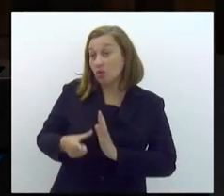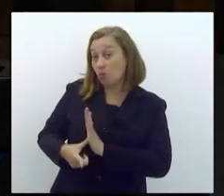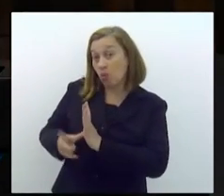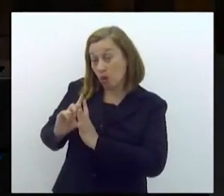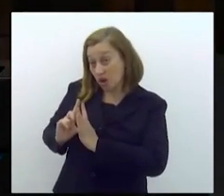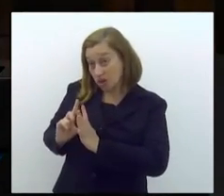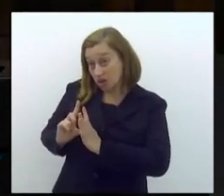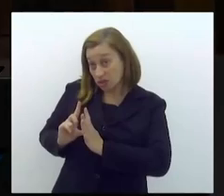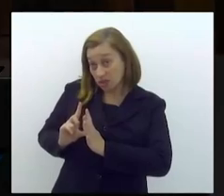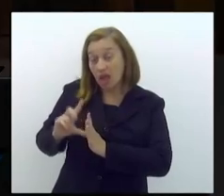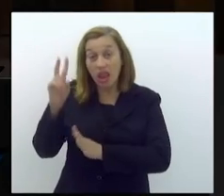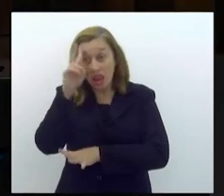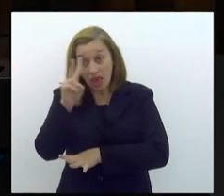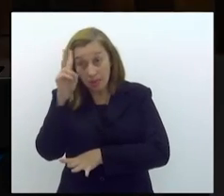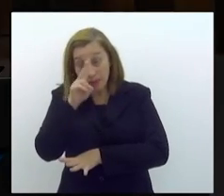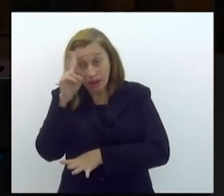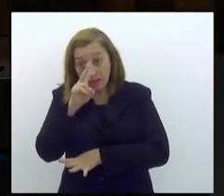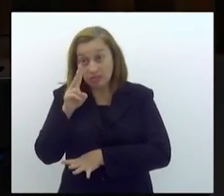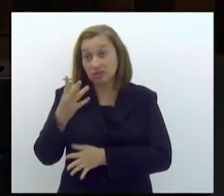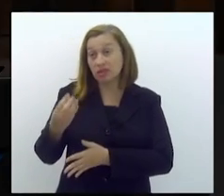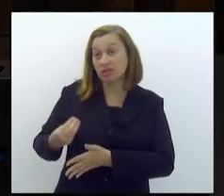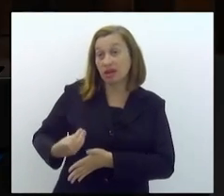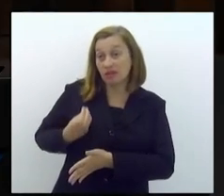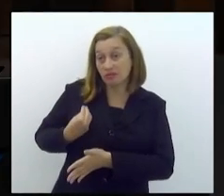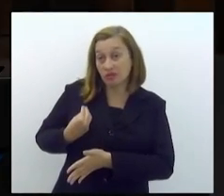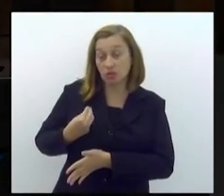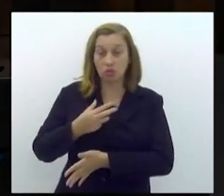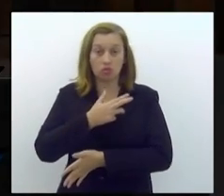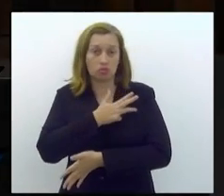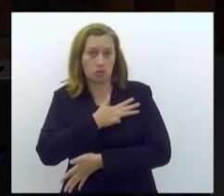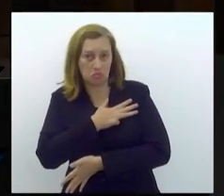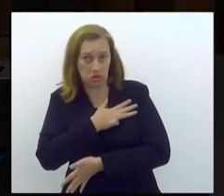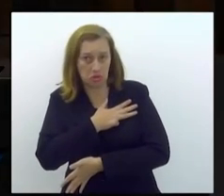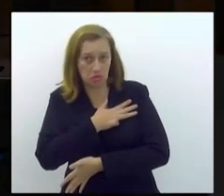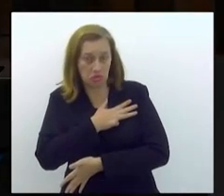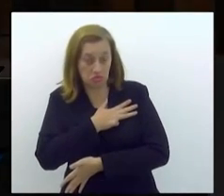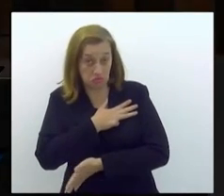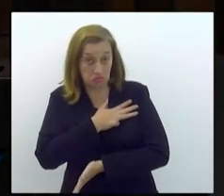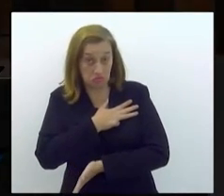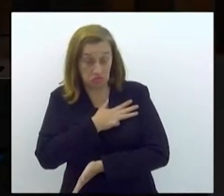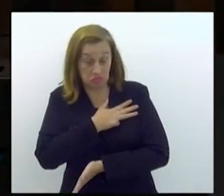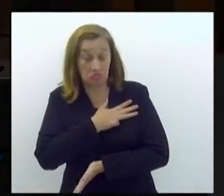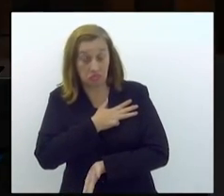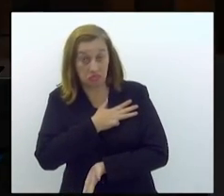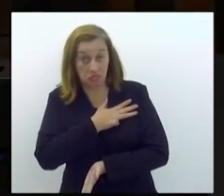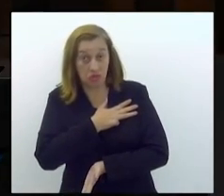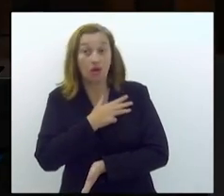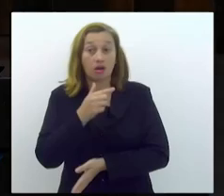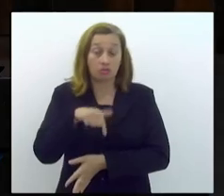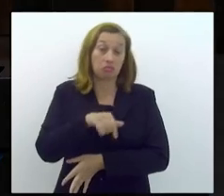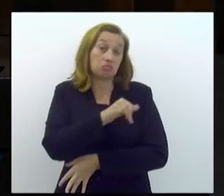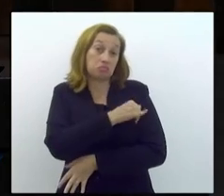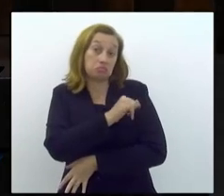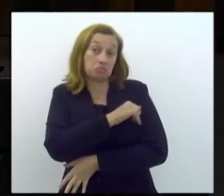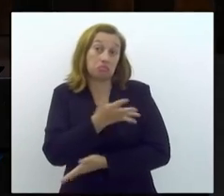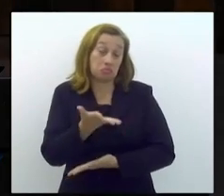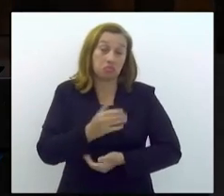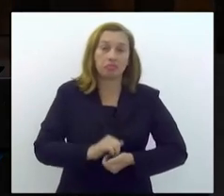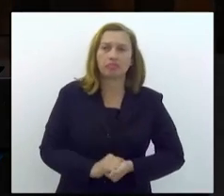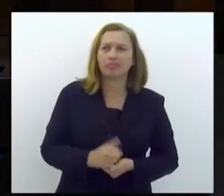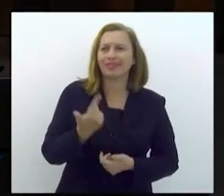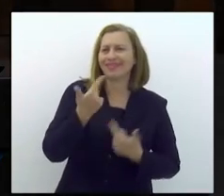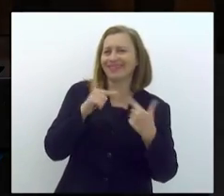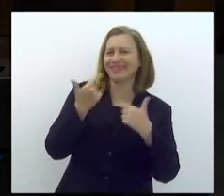fizeram questão de lembrar da presença do Companheiro do Lula aqui no Rio de Janeiro e